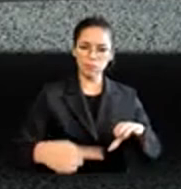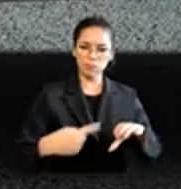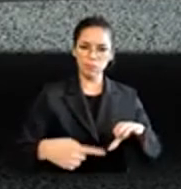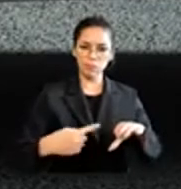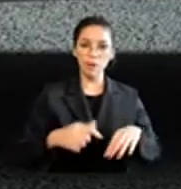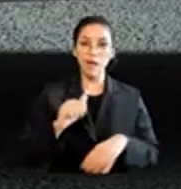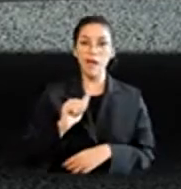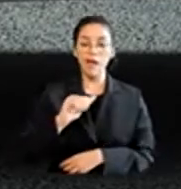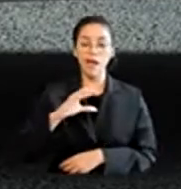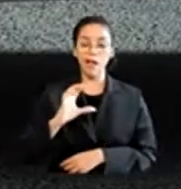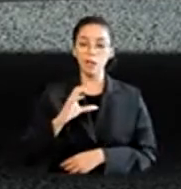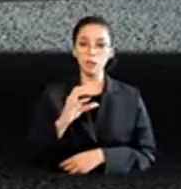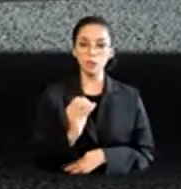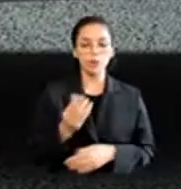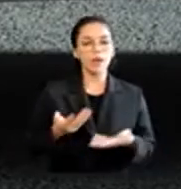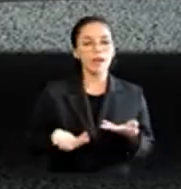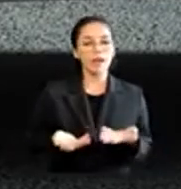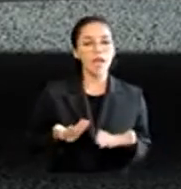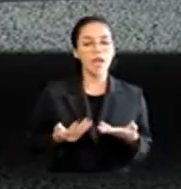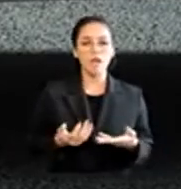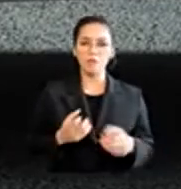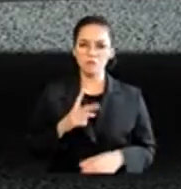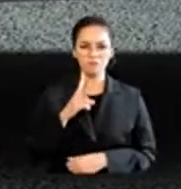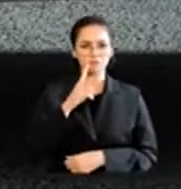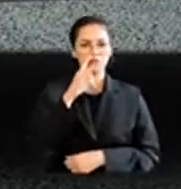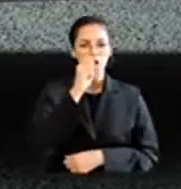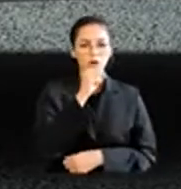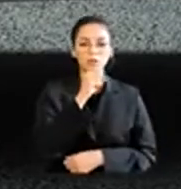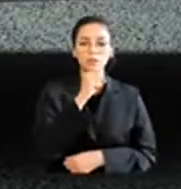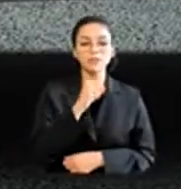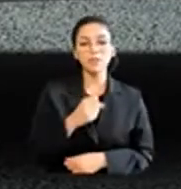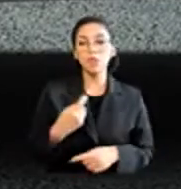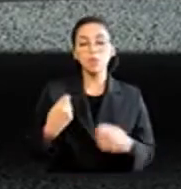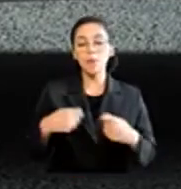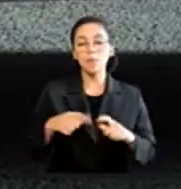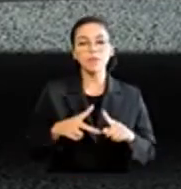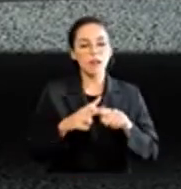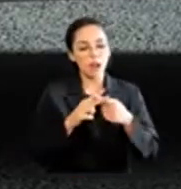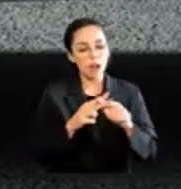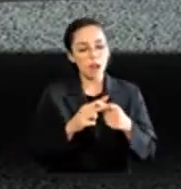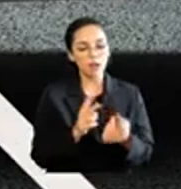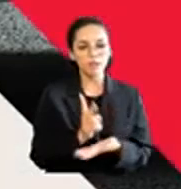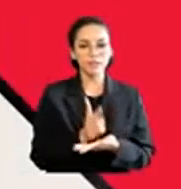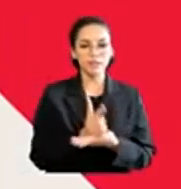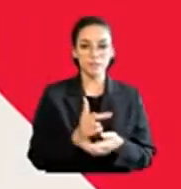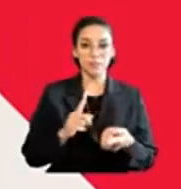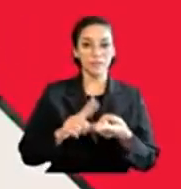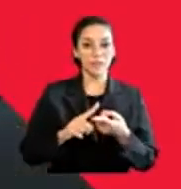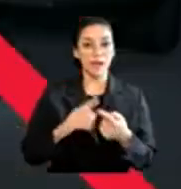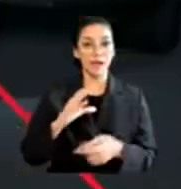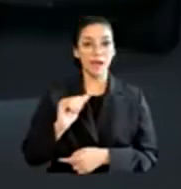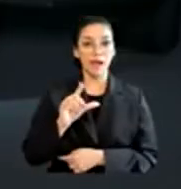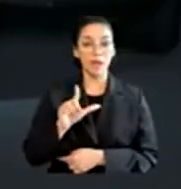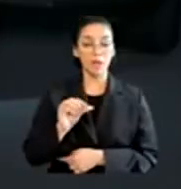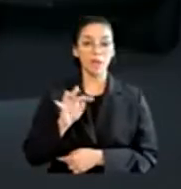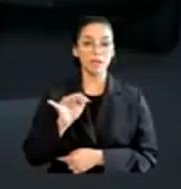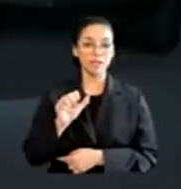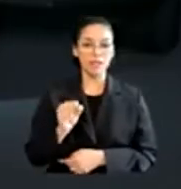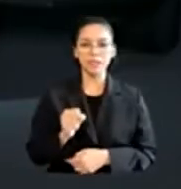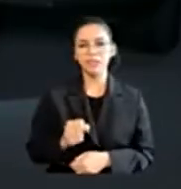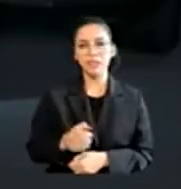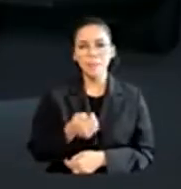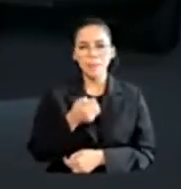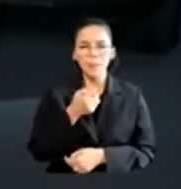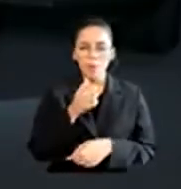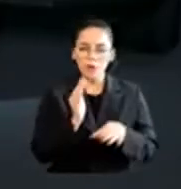com baixa complexidade de reparação, além de calotas com baixa exposição a avarias. Tudo isso contribui para